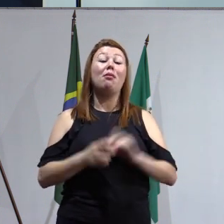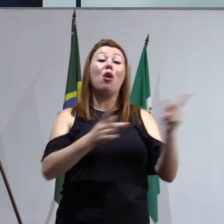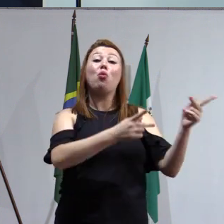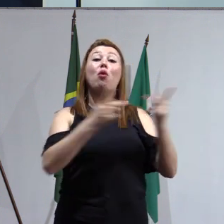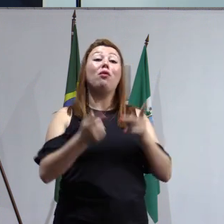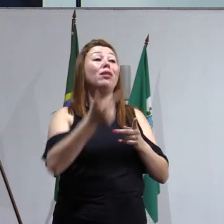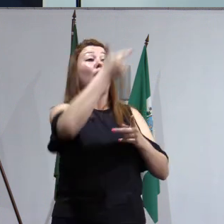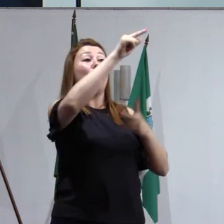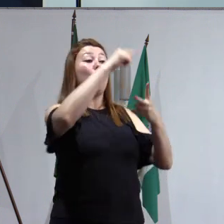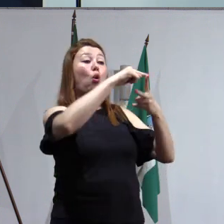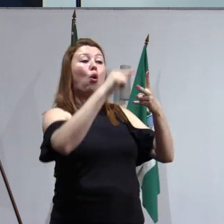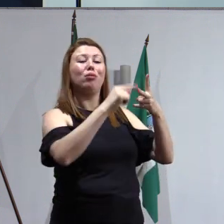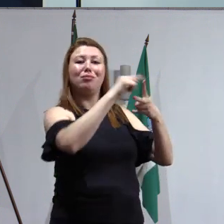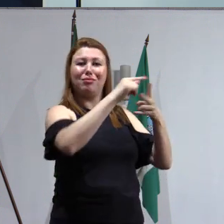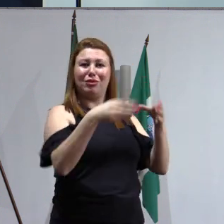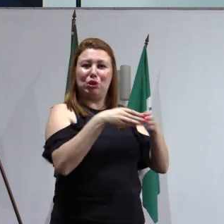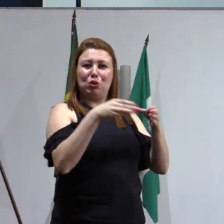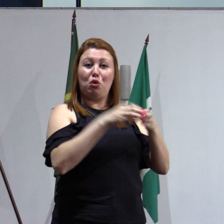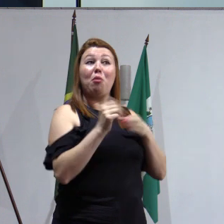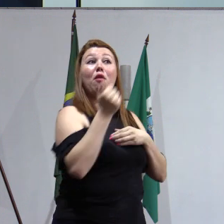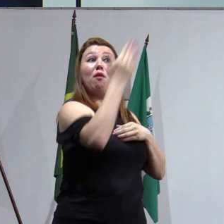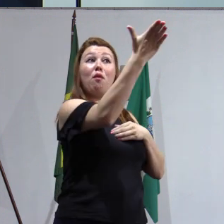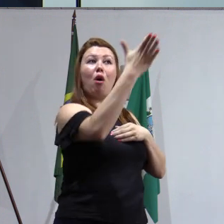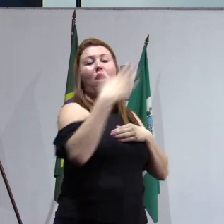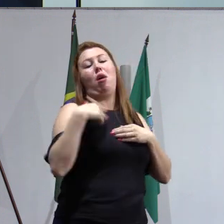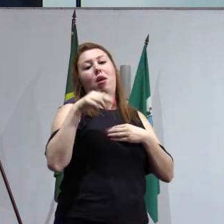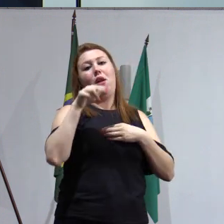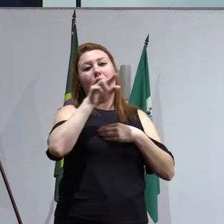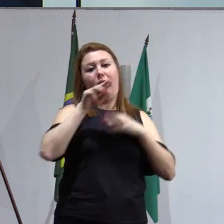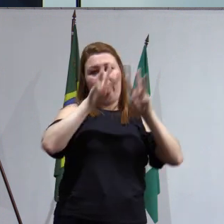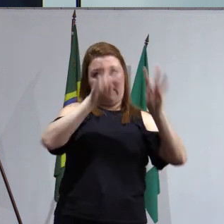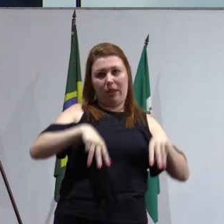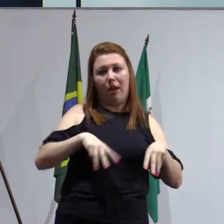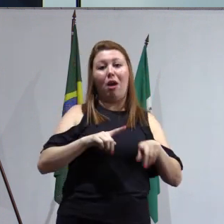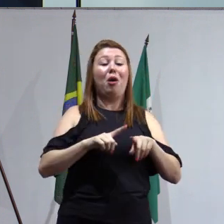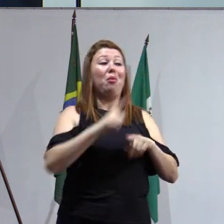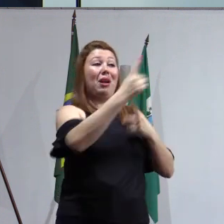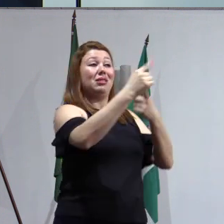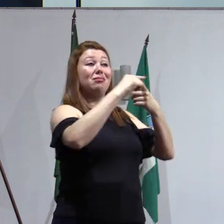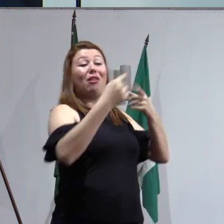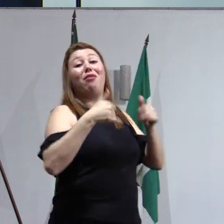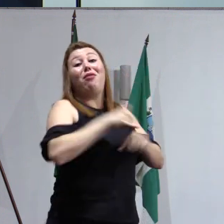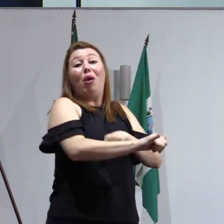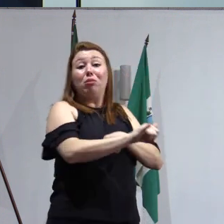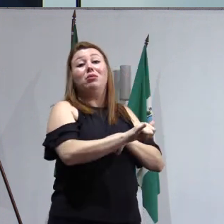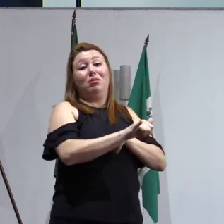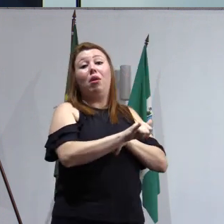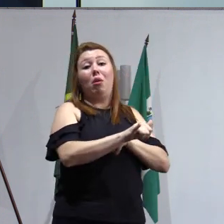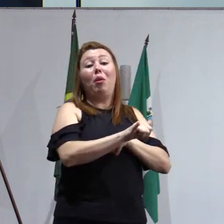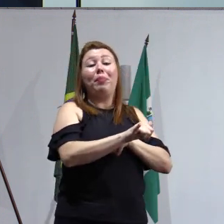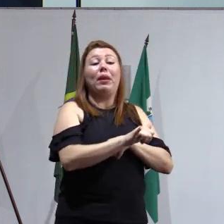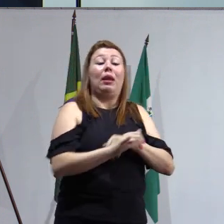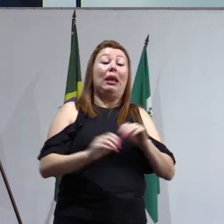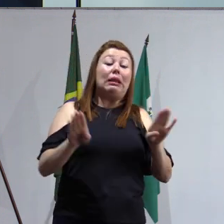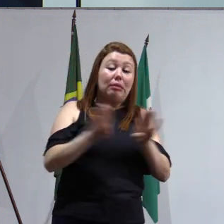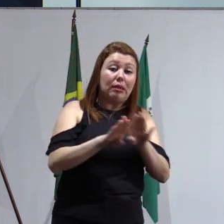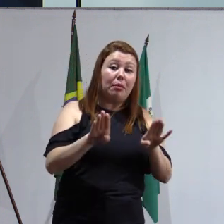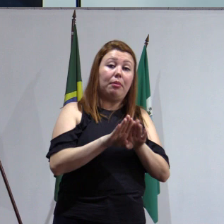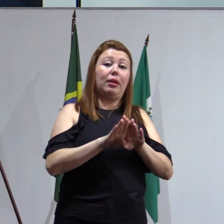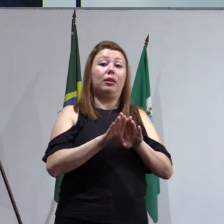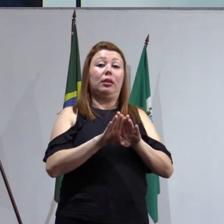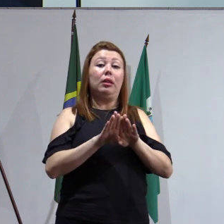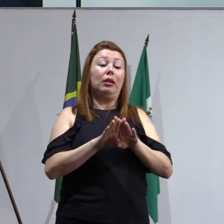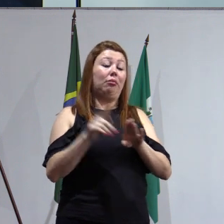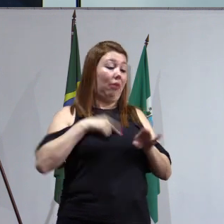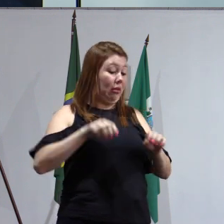entidades da comunidade externas da universidade, uma delas não veio, e, ao mesmo tempo, eu recebi aqui